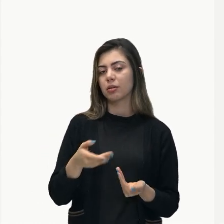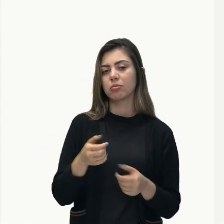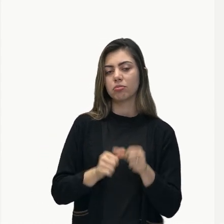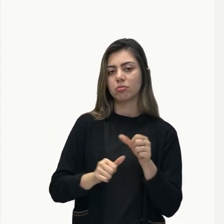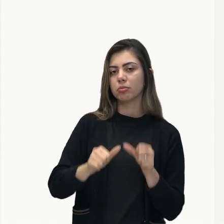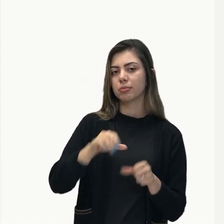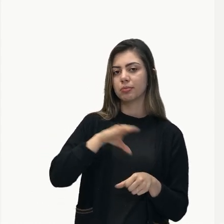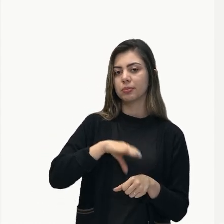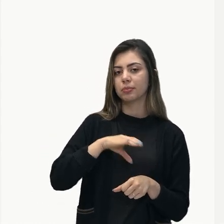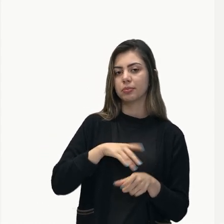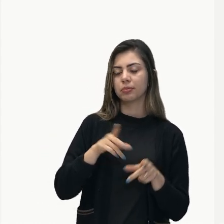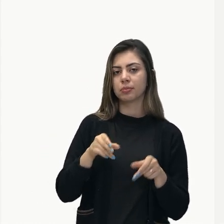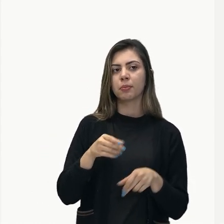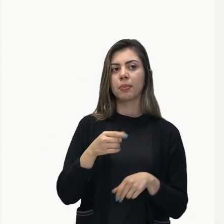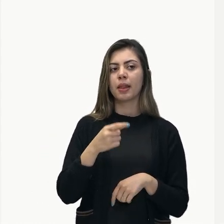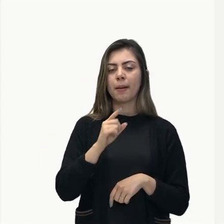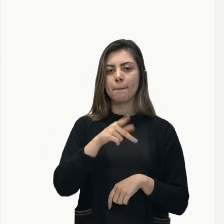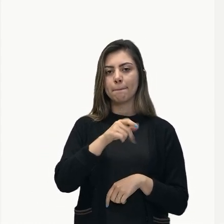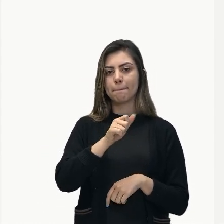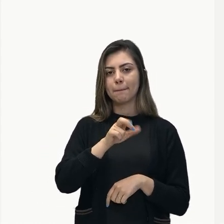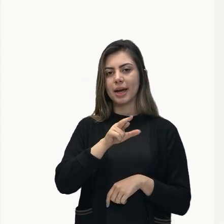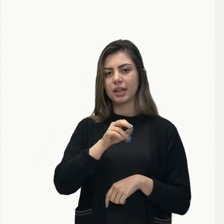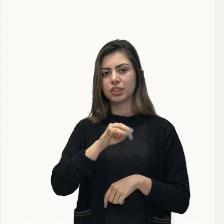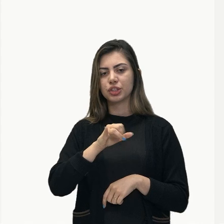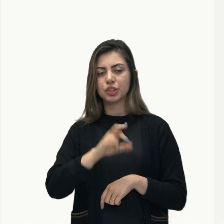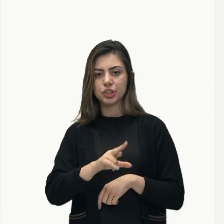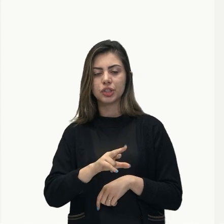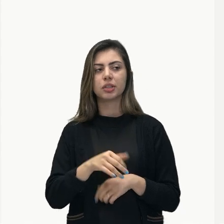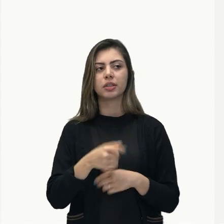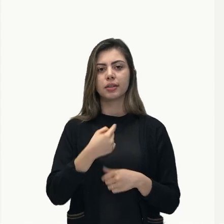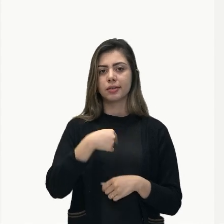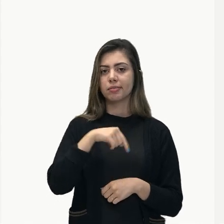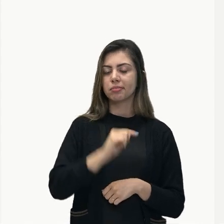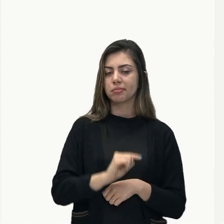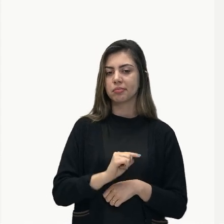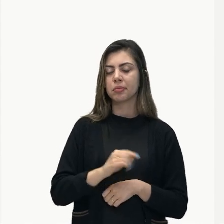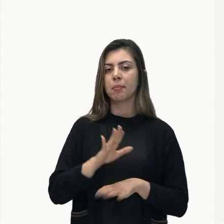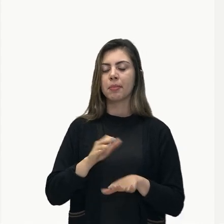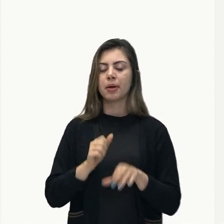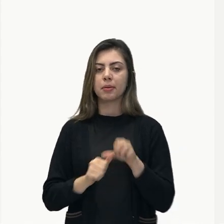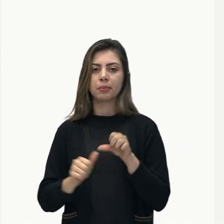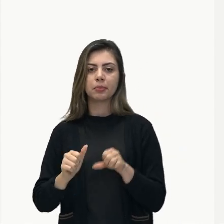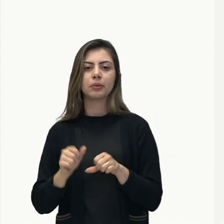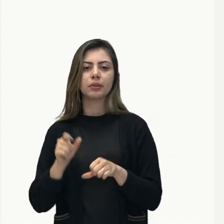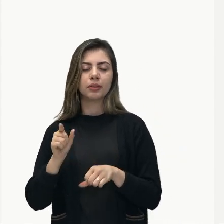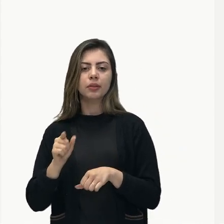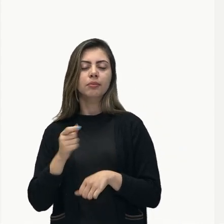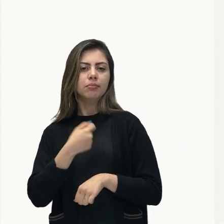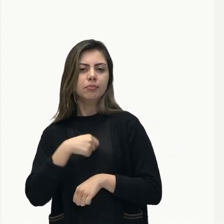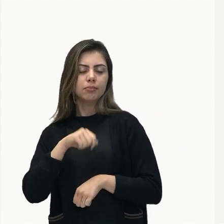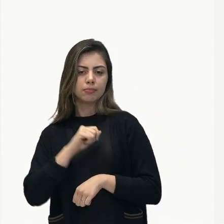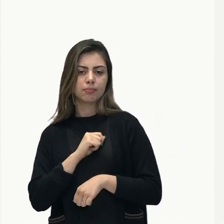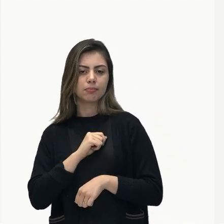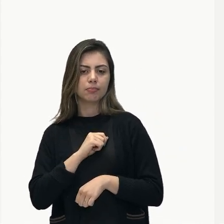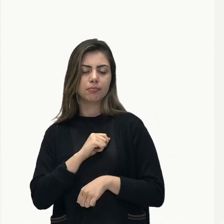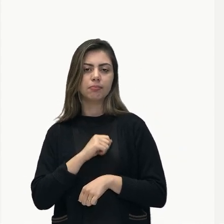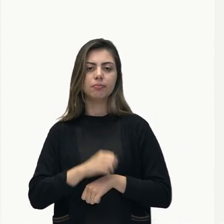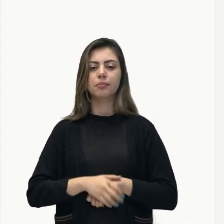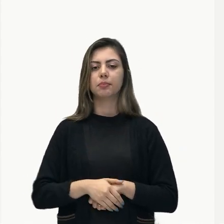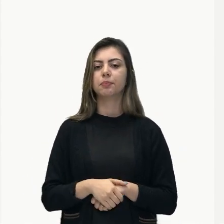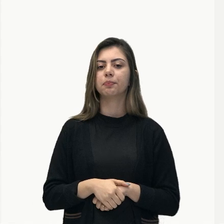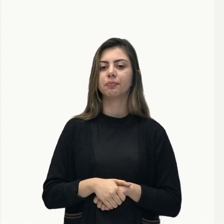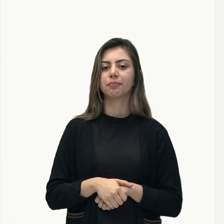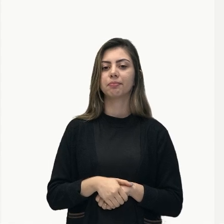verbo partir. Eu partia. No espanhol, vamos para os verbos... Ah, só um momento.